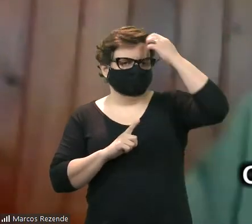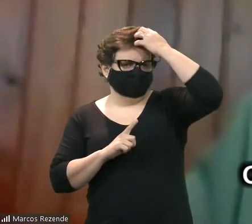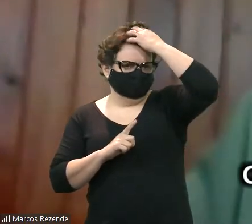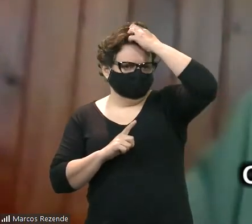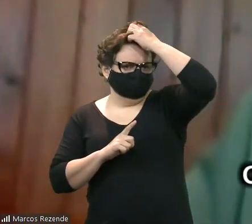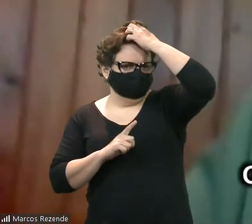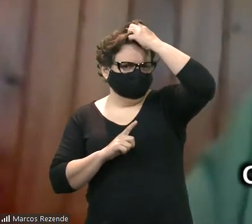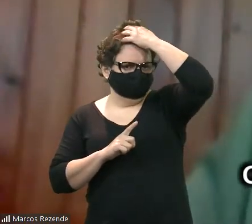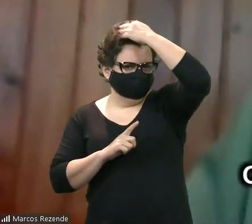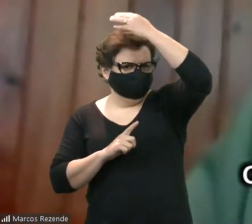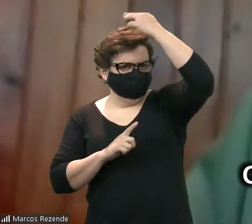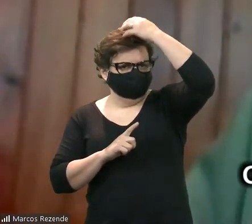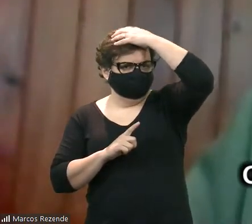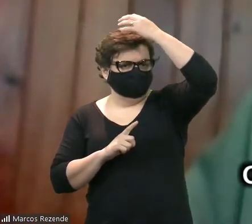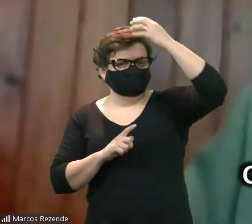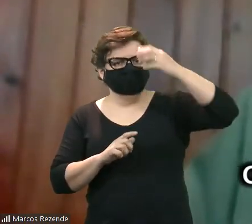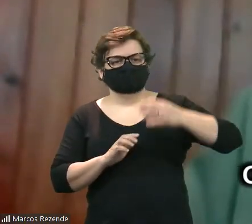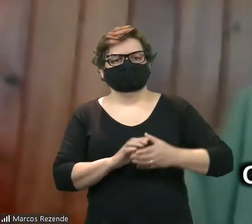por